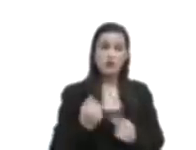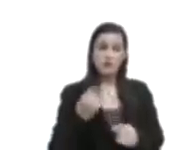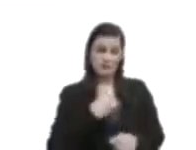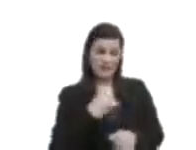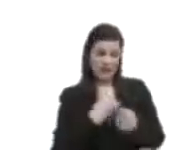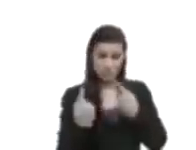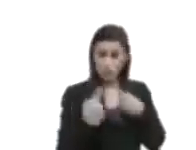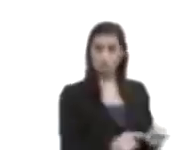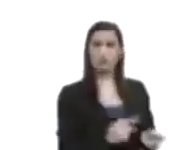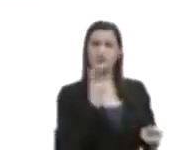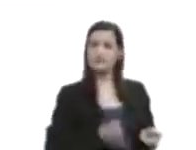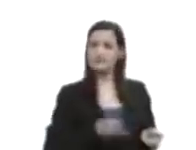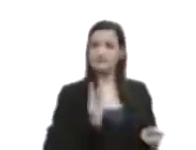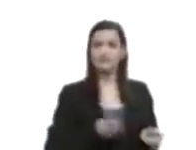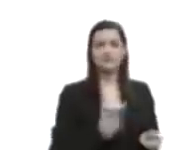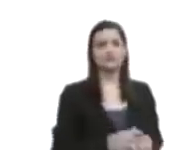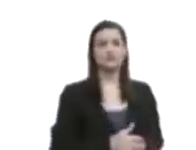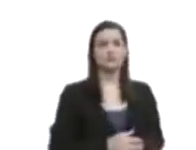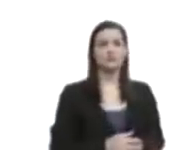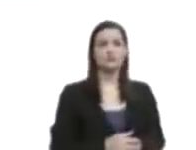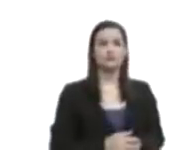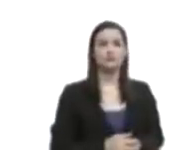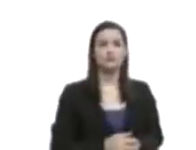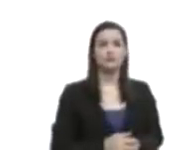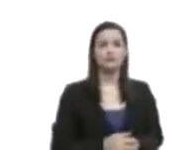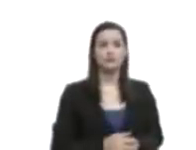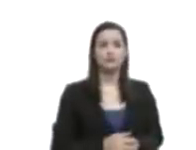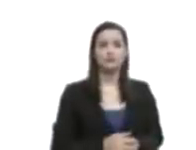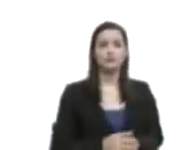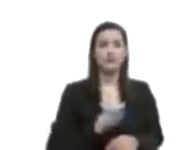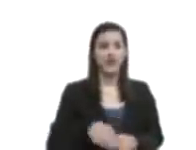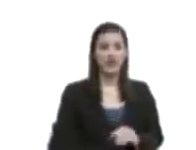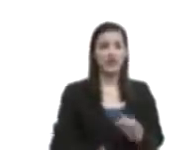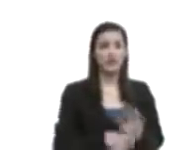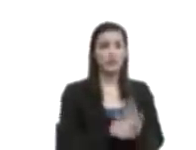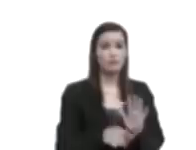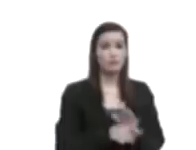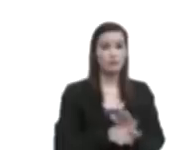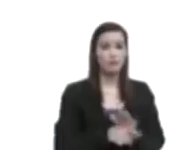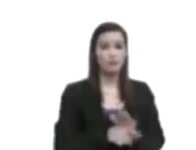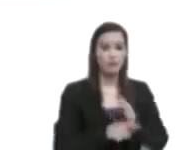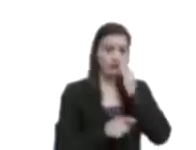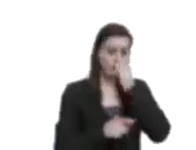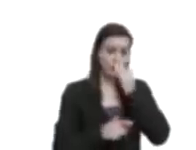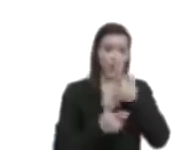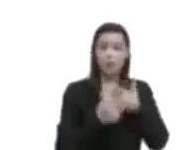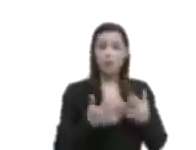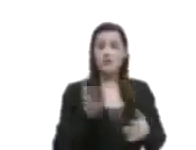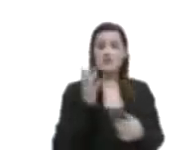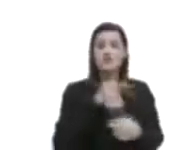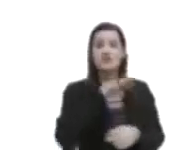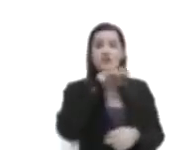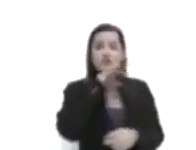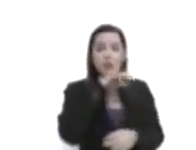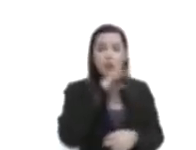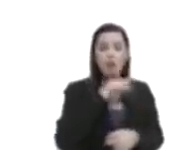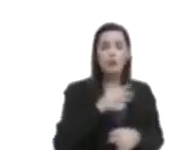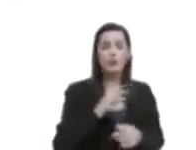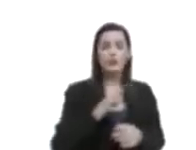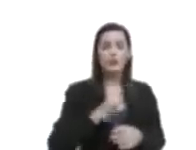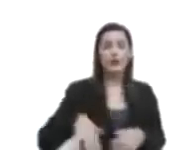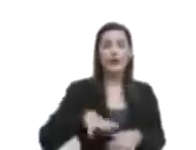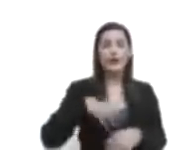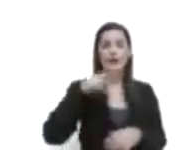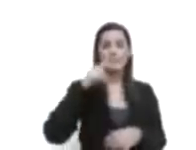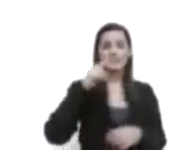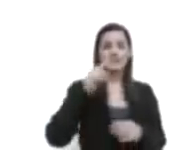Mortificação do pecado, odiar o mal. Esse é o aspecto negativo da santificação. Mas o que tem fome não só odeia o mal,